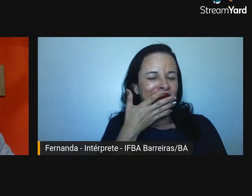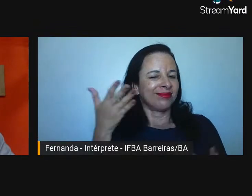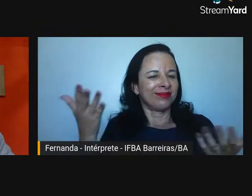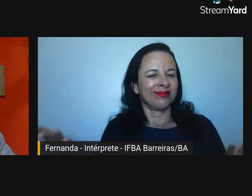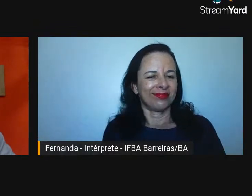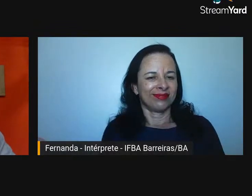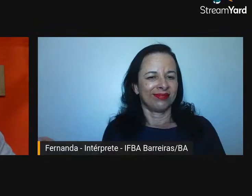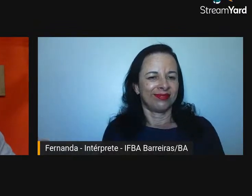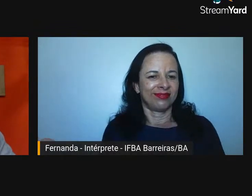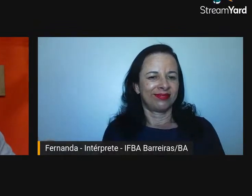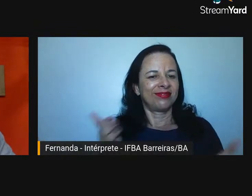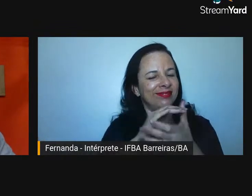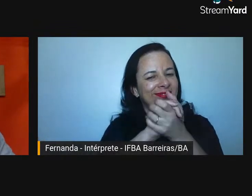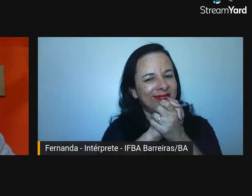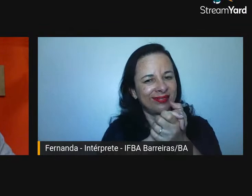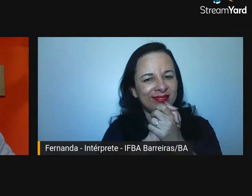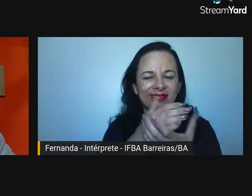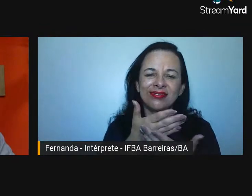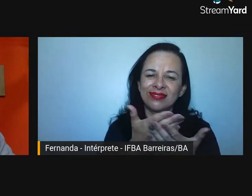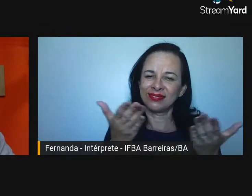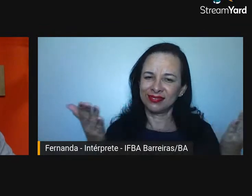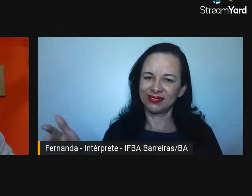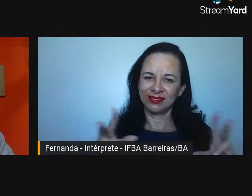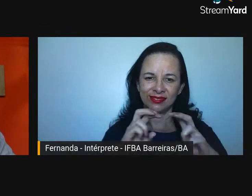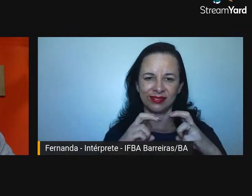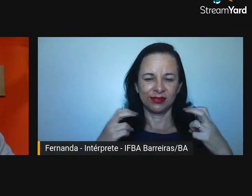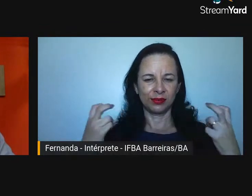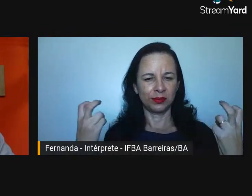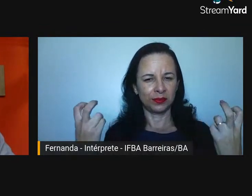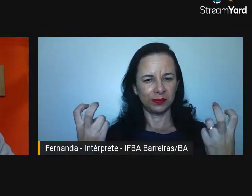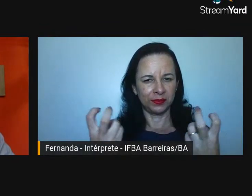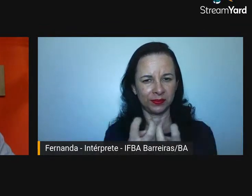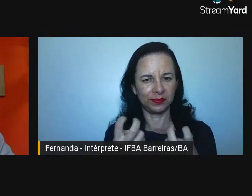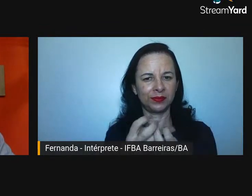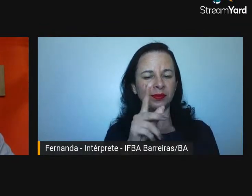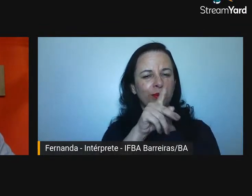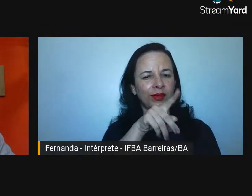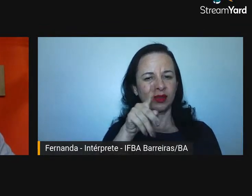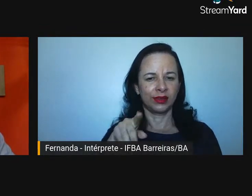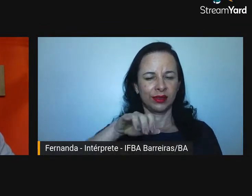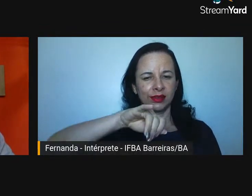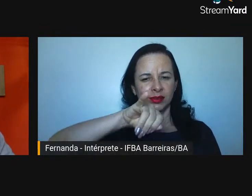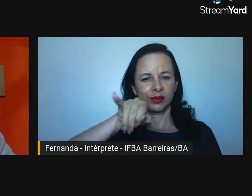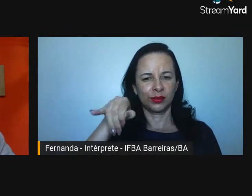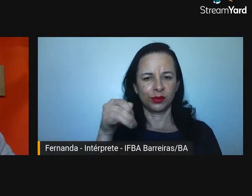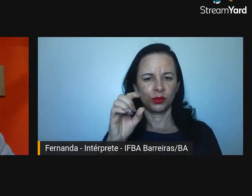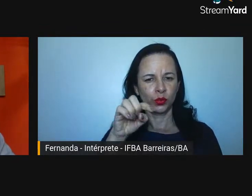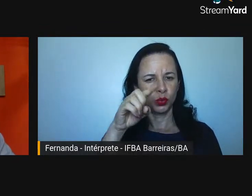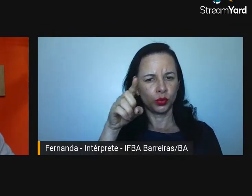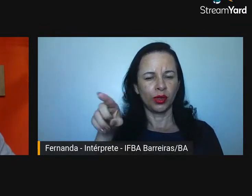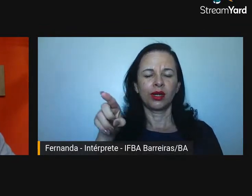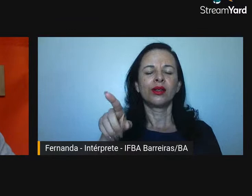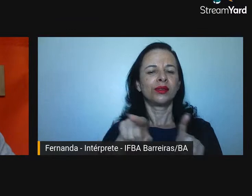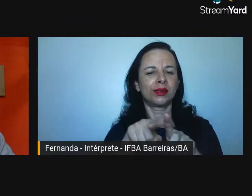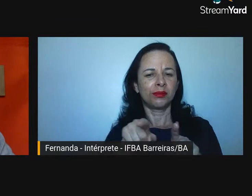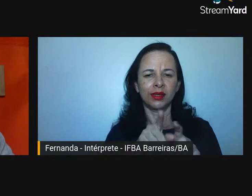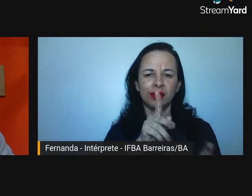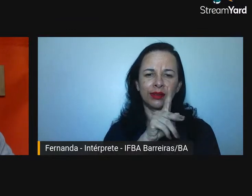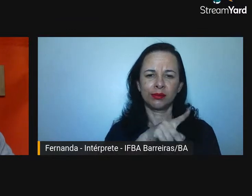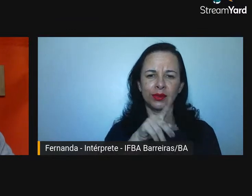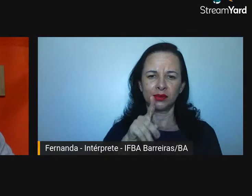a dessa mesa a pessoa do professor João Marcelo a Professor Fábio